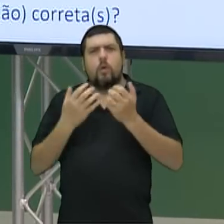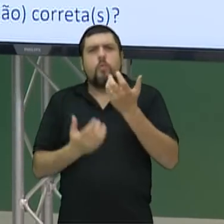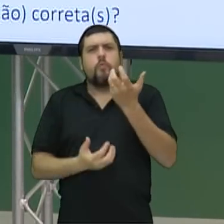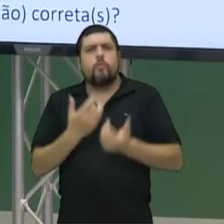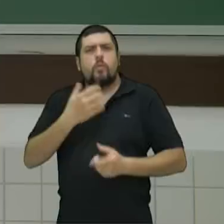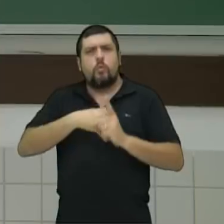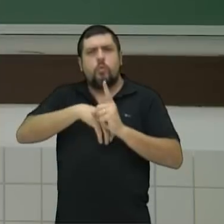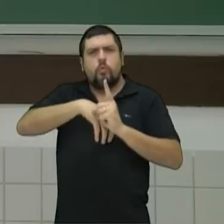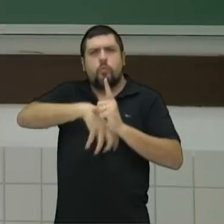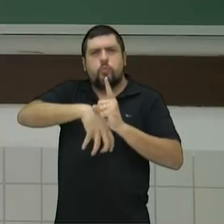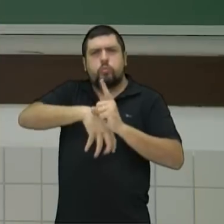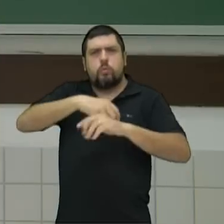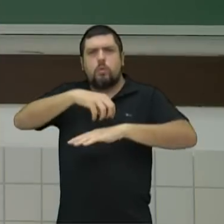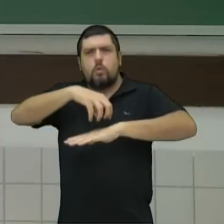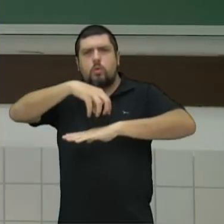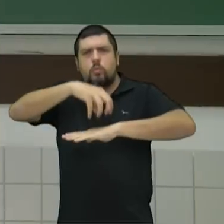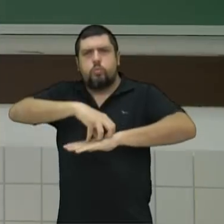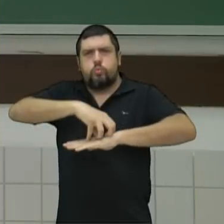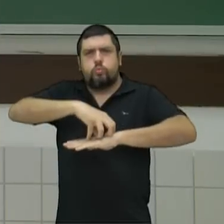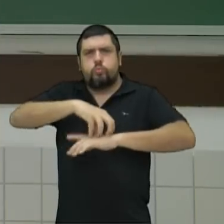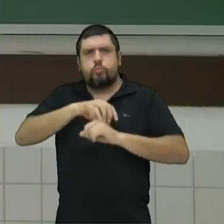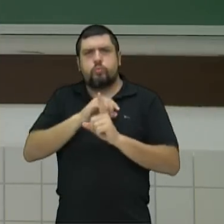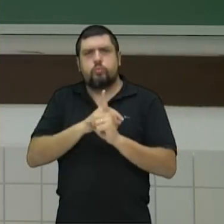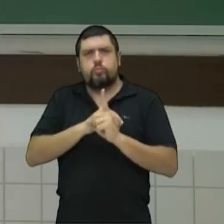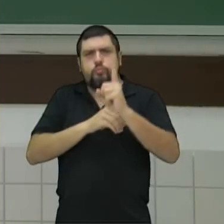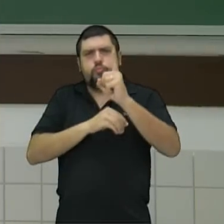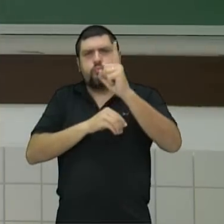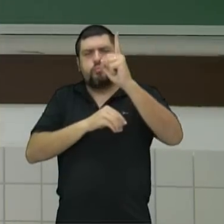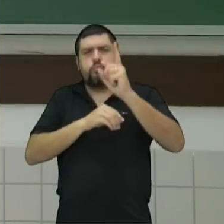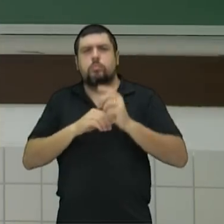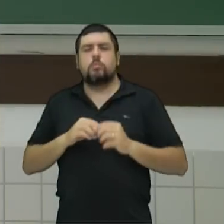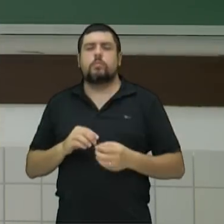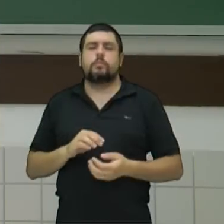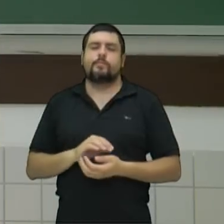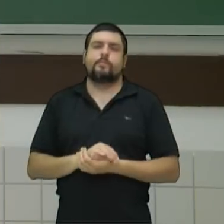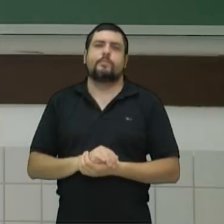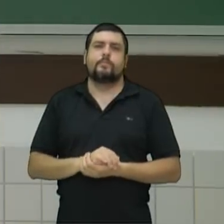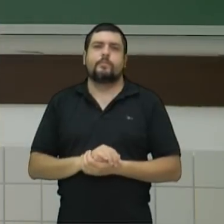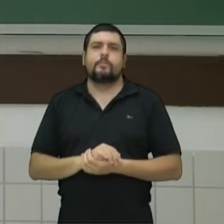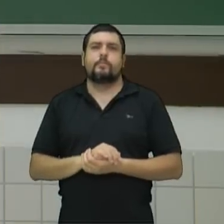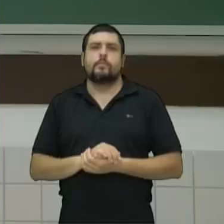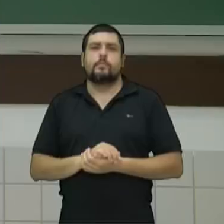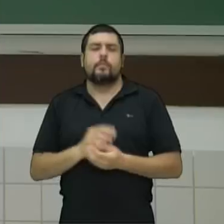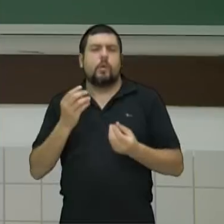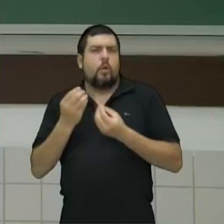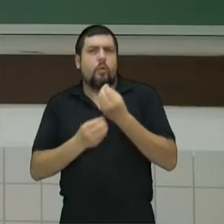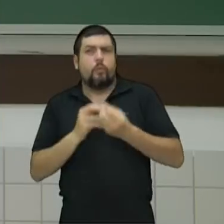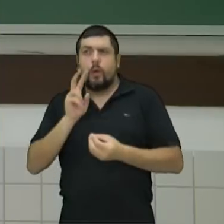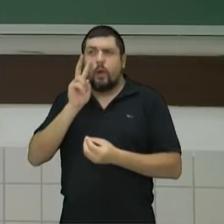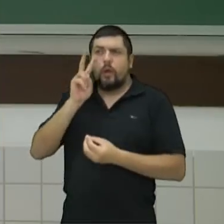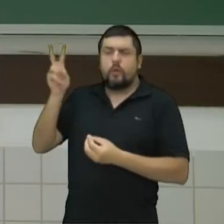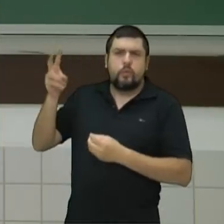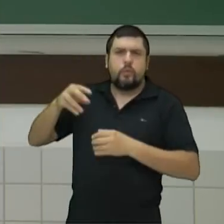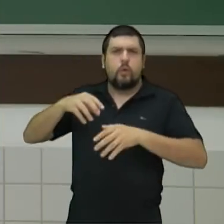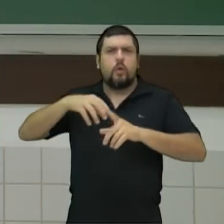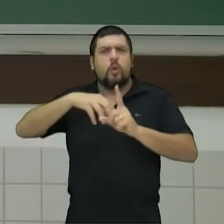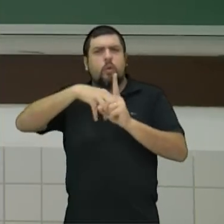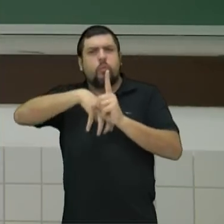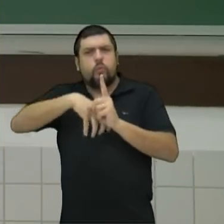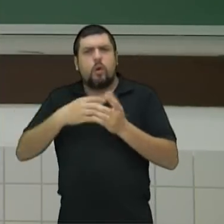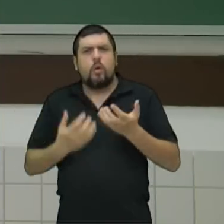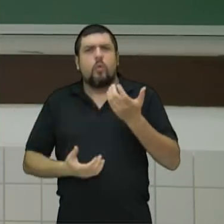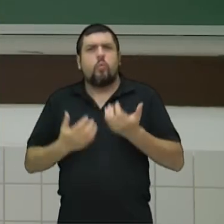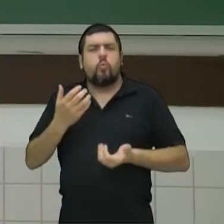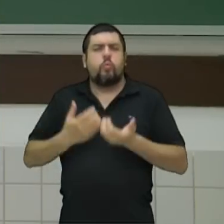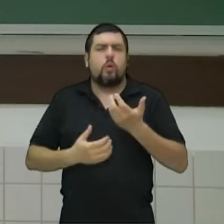exemplo, aterrissa ou tá saindo aquela coisa toda lá, né? Na verdade, né, quando um foguete, por exemplo, é lançado, você vê aquele monte de fumaça, na verdade, é